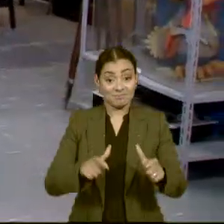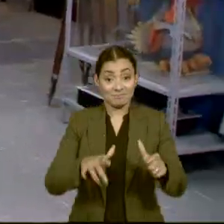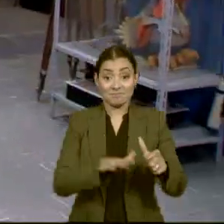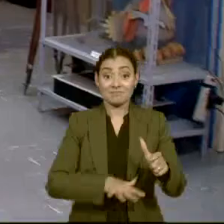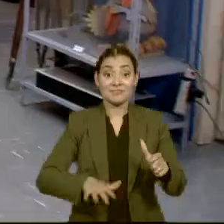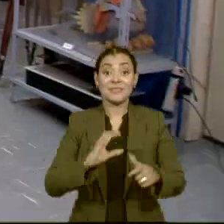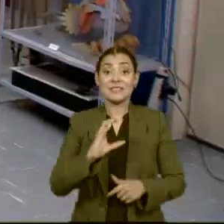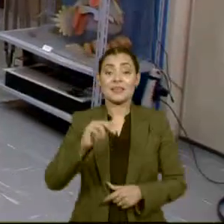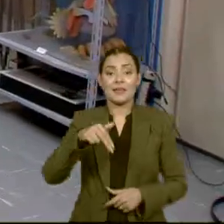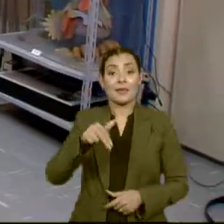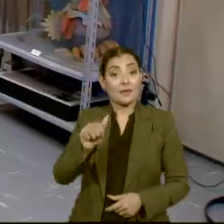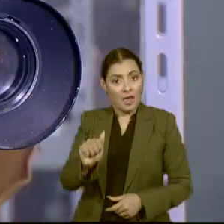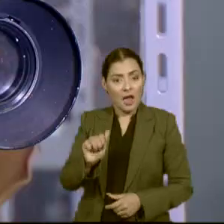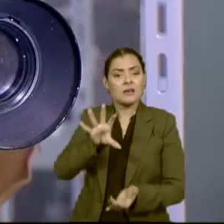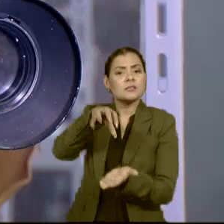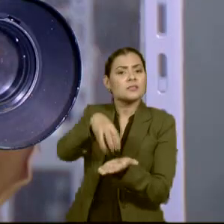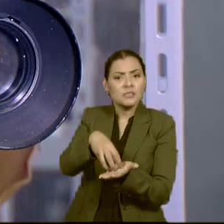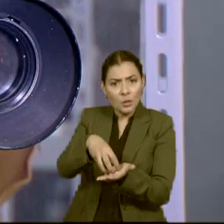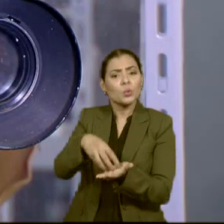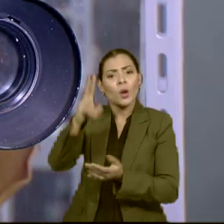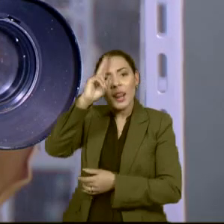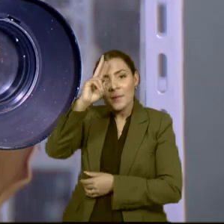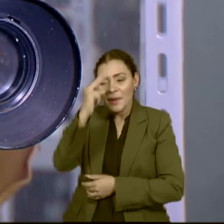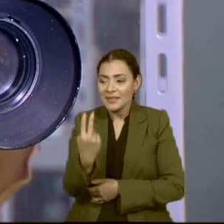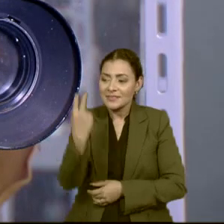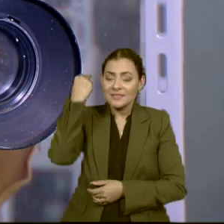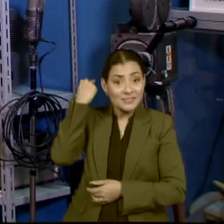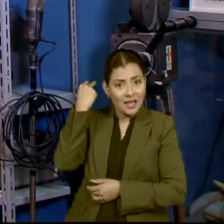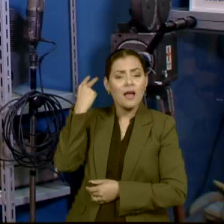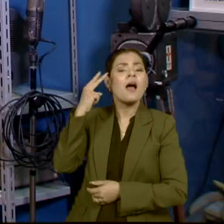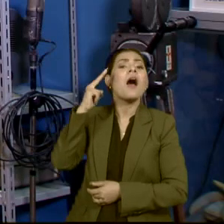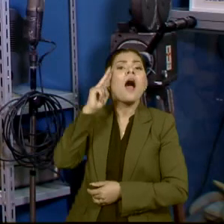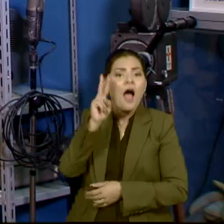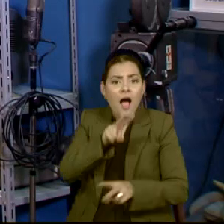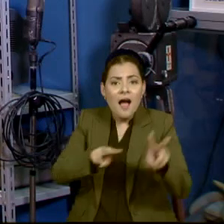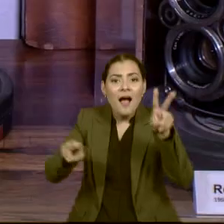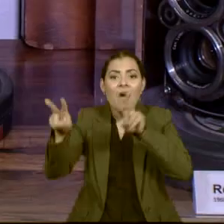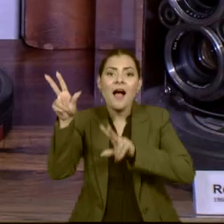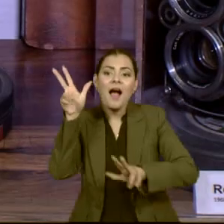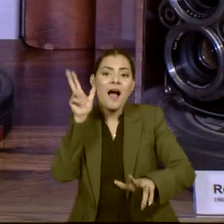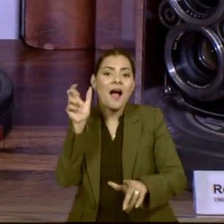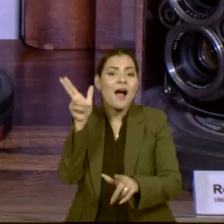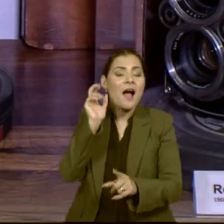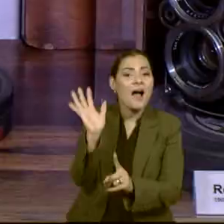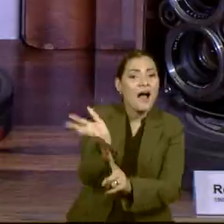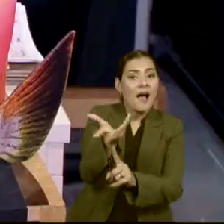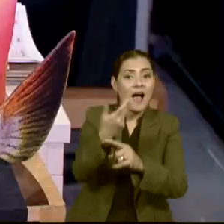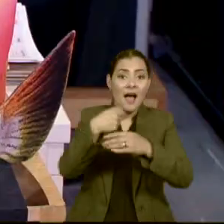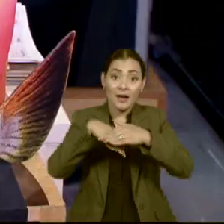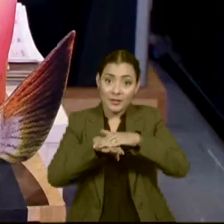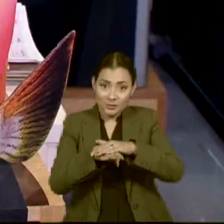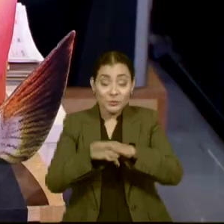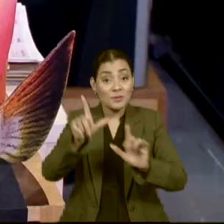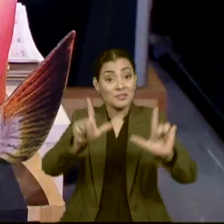Este é o CMA, Centro de Memória Audiovisual, que guarda um pouco da história da nossa TV.